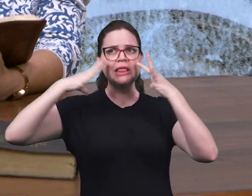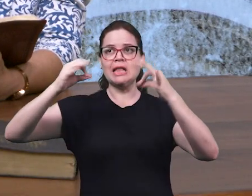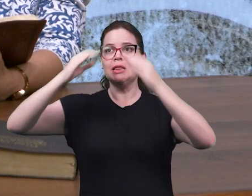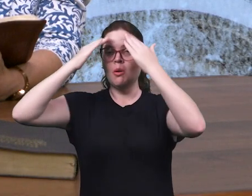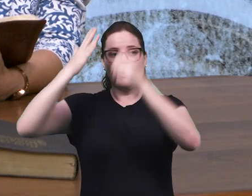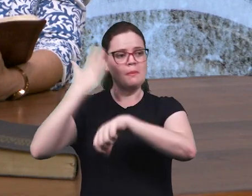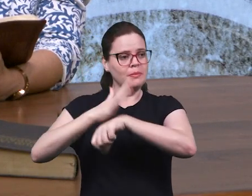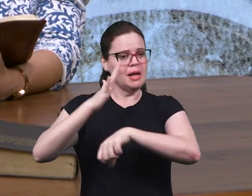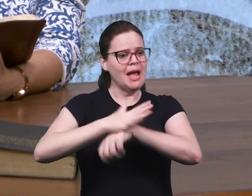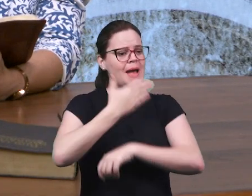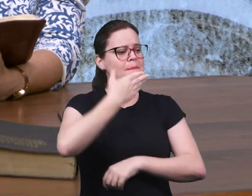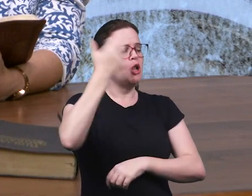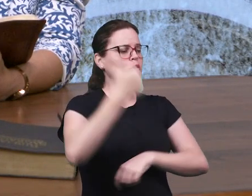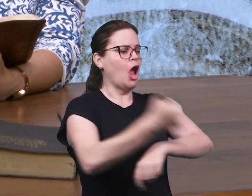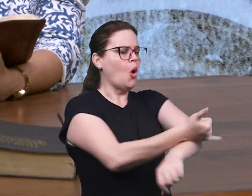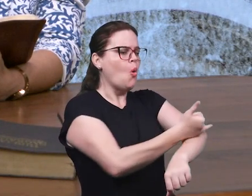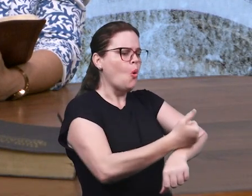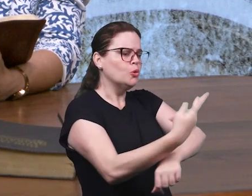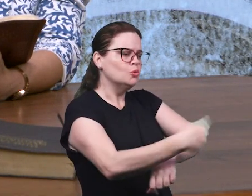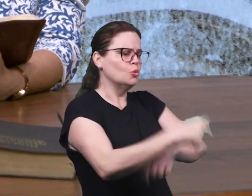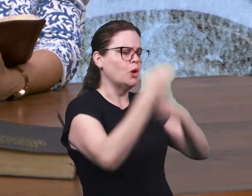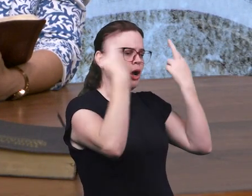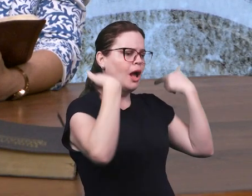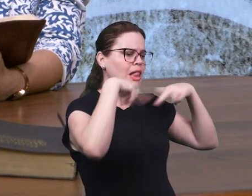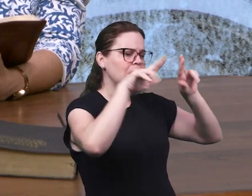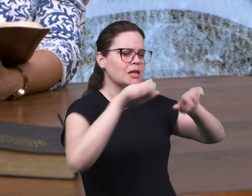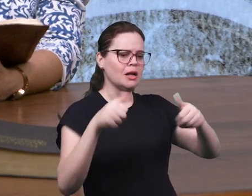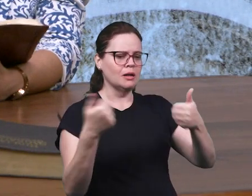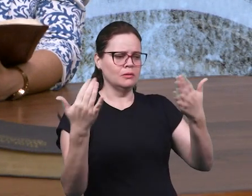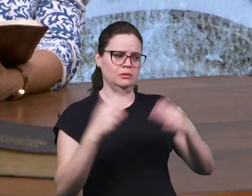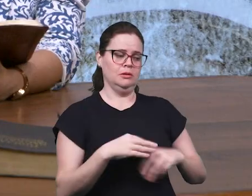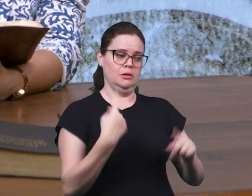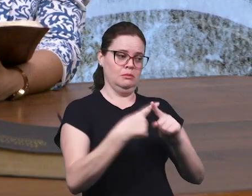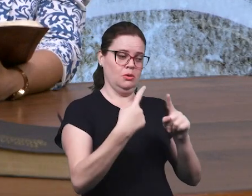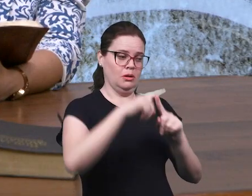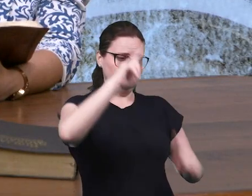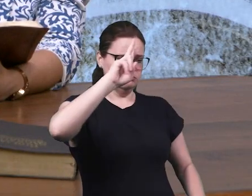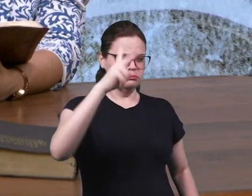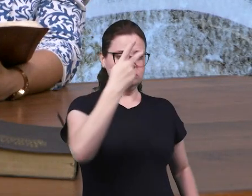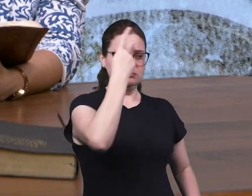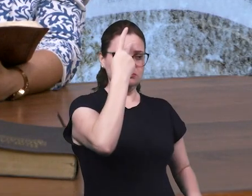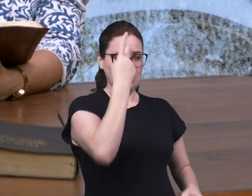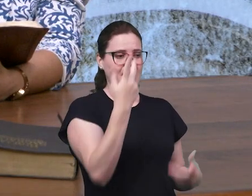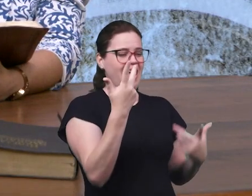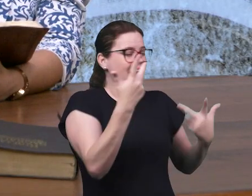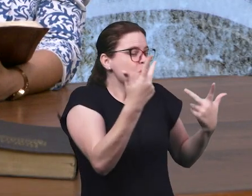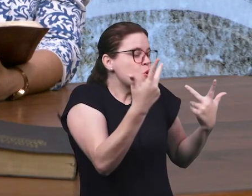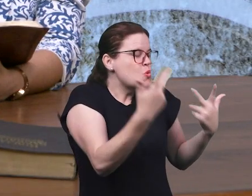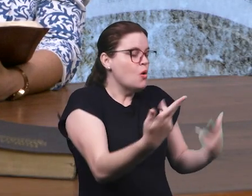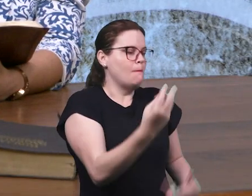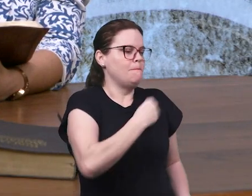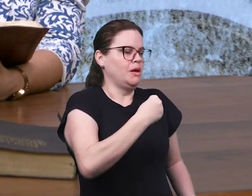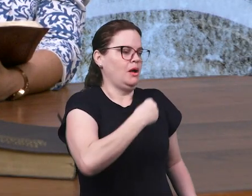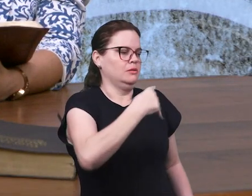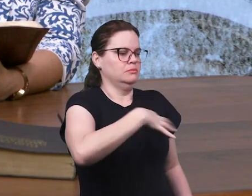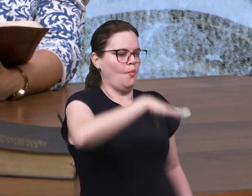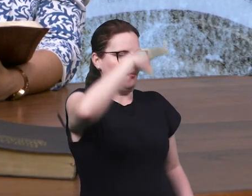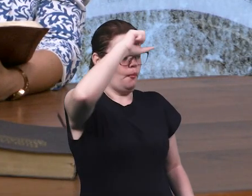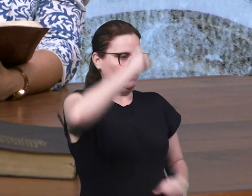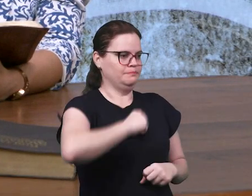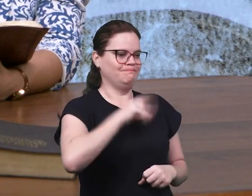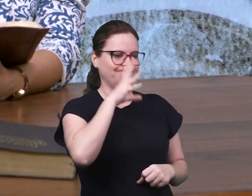que a gordura de carneiros. Porque a rebelião é como o pecado de feitiçaria,